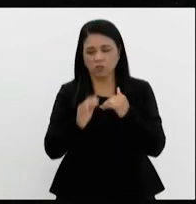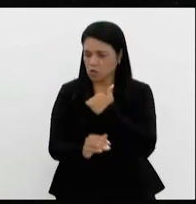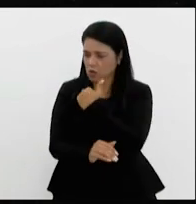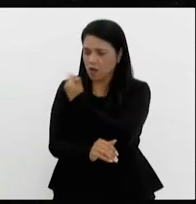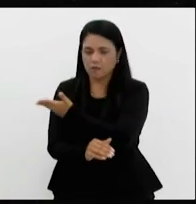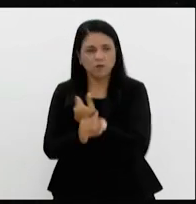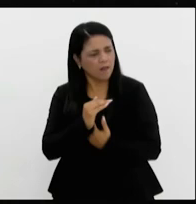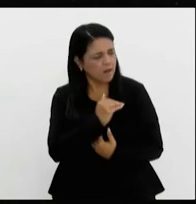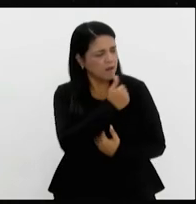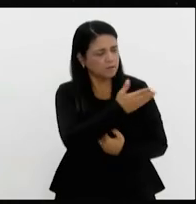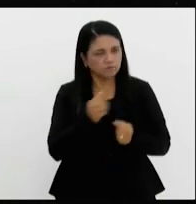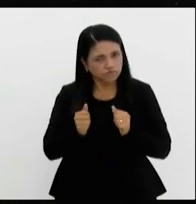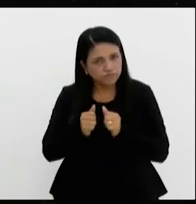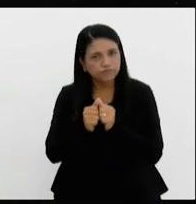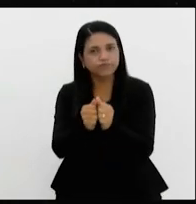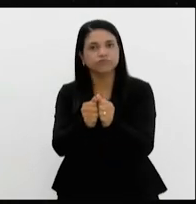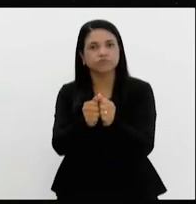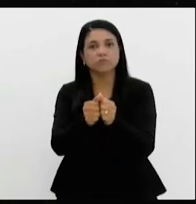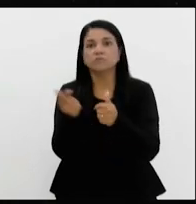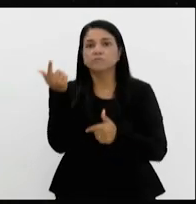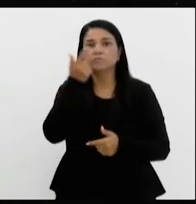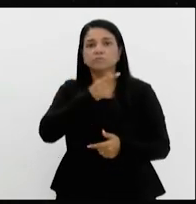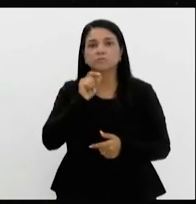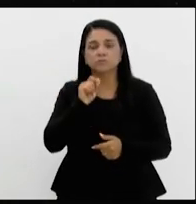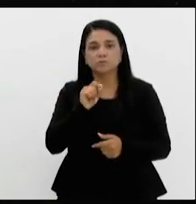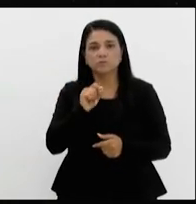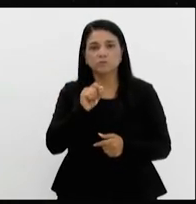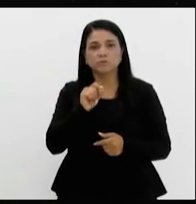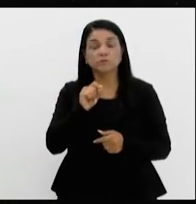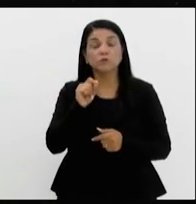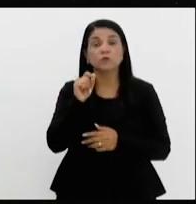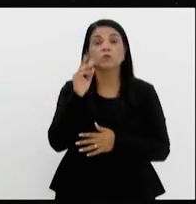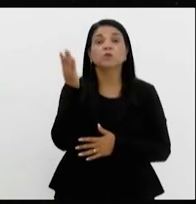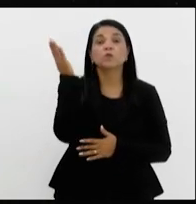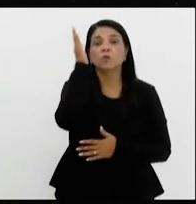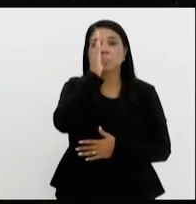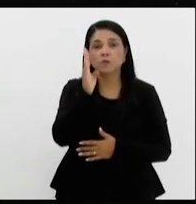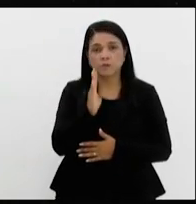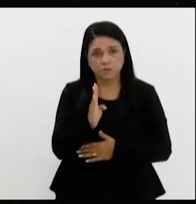com Vossa Excelência, para que possamos realmente tirar o Brasil